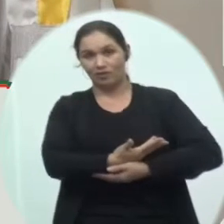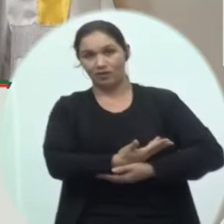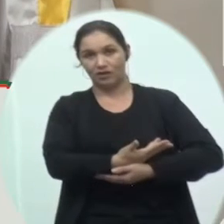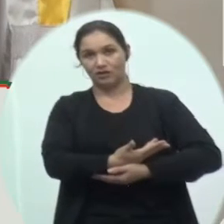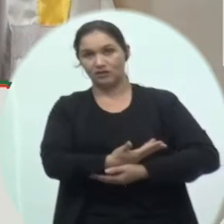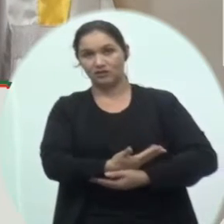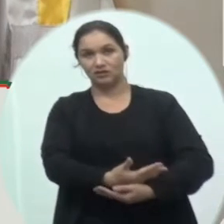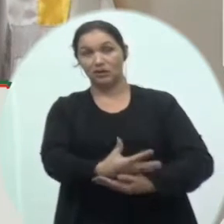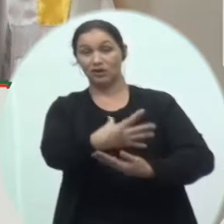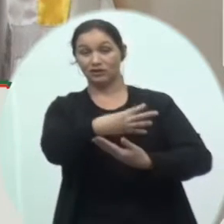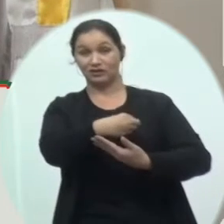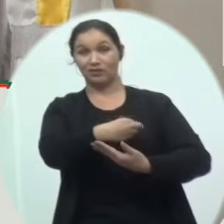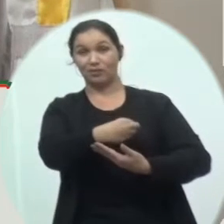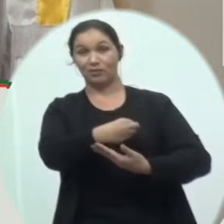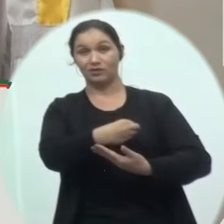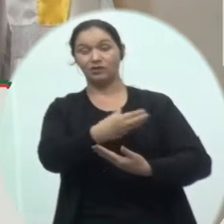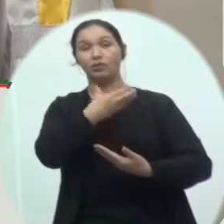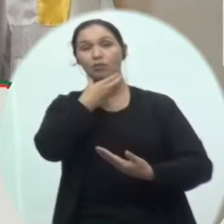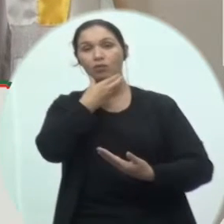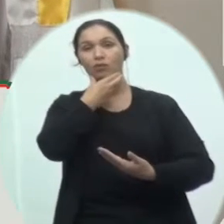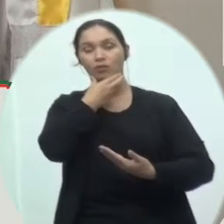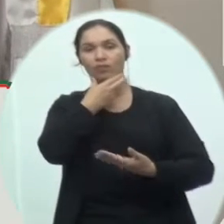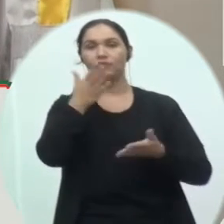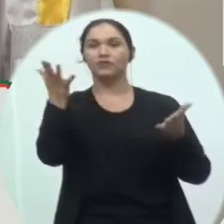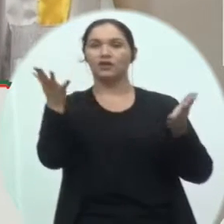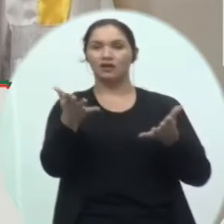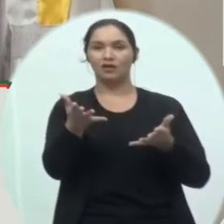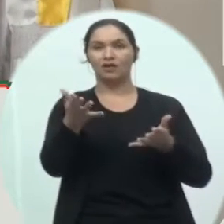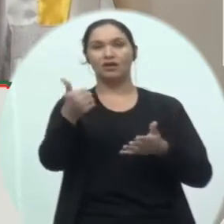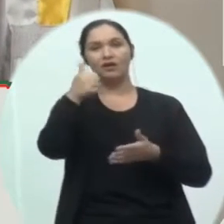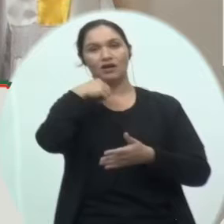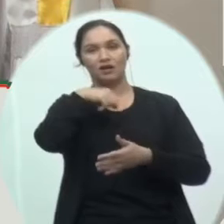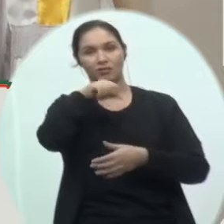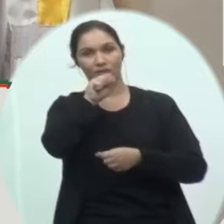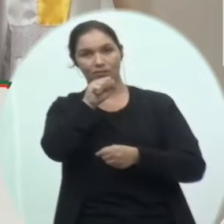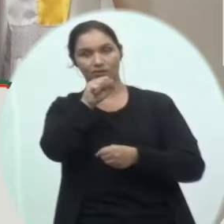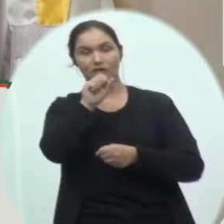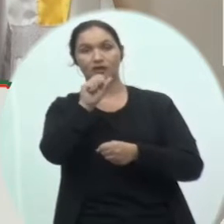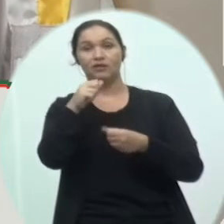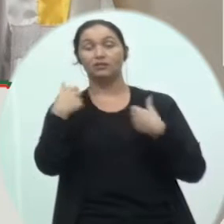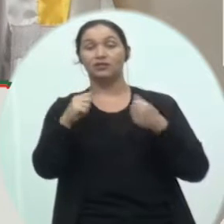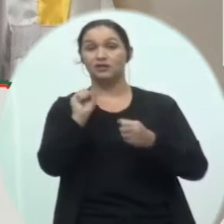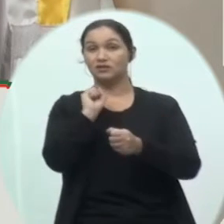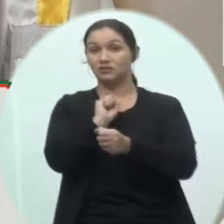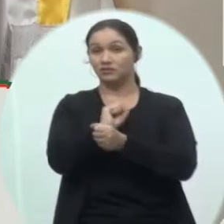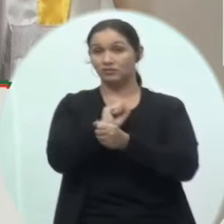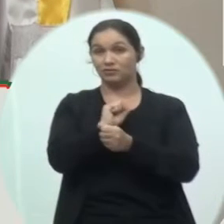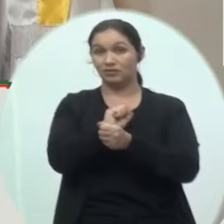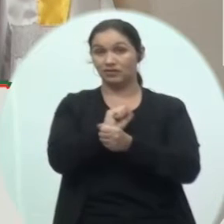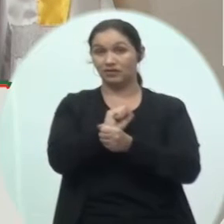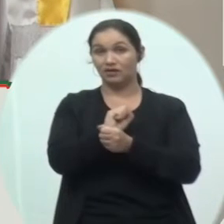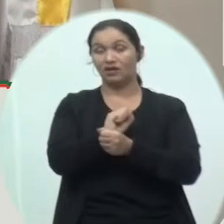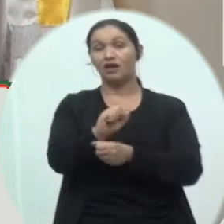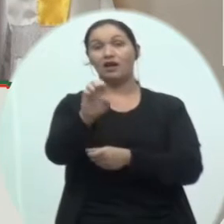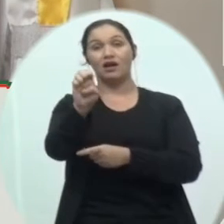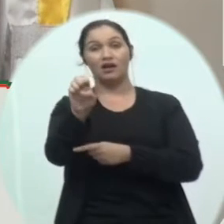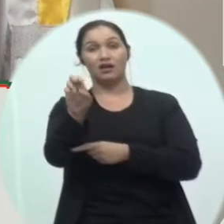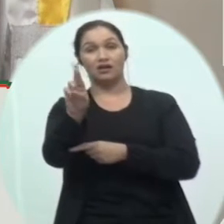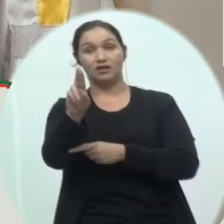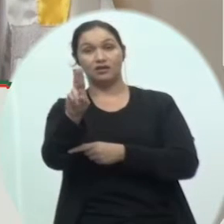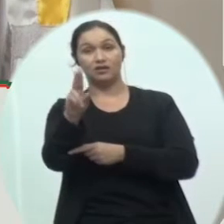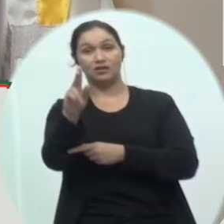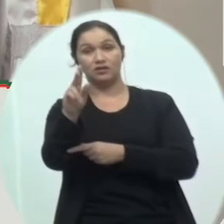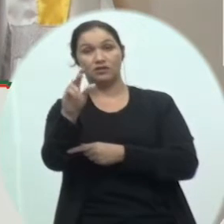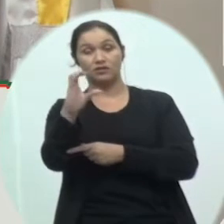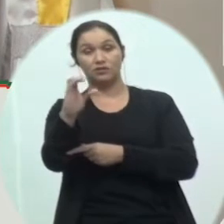para esperar, eu aprendi o termo agora, tem que esperar a eructação, é o arroto, né, do bebê.